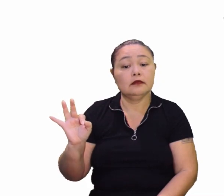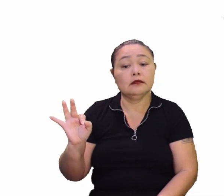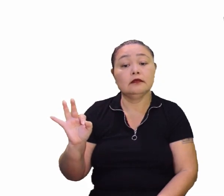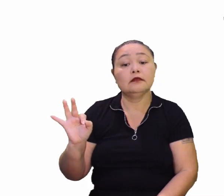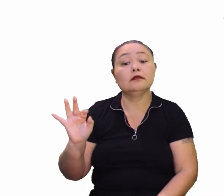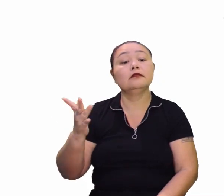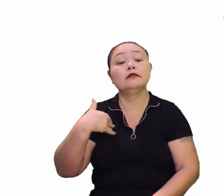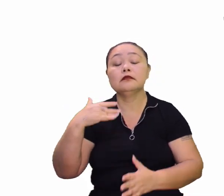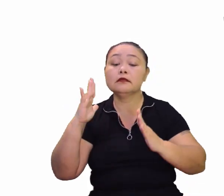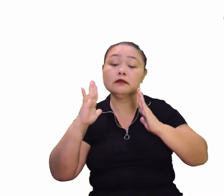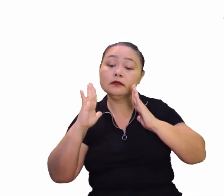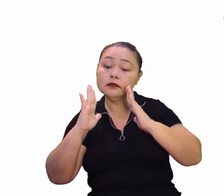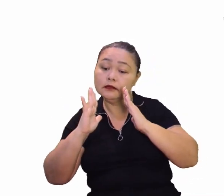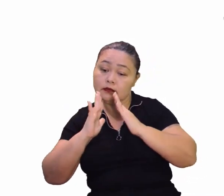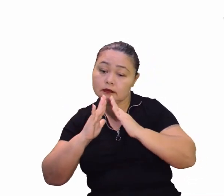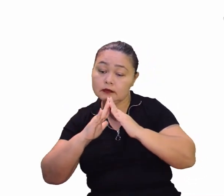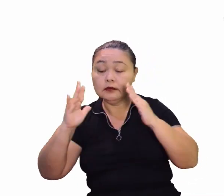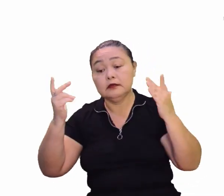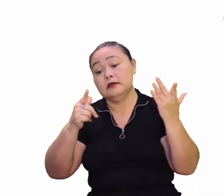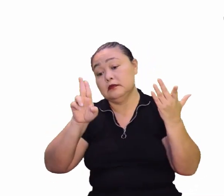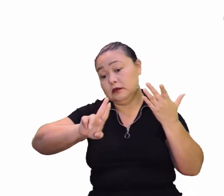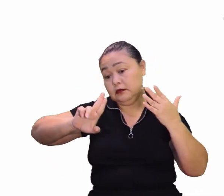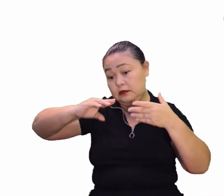Para as casas e o consumo urbano,